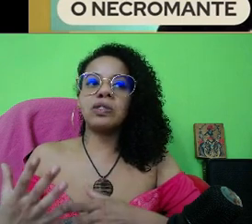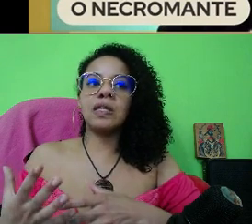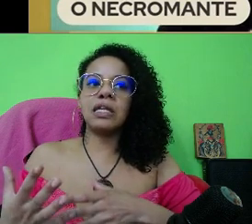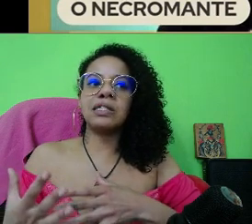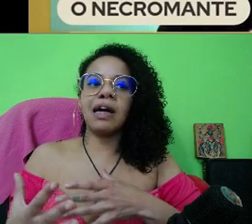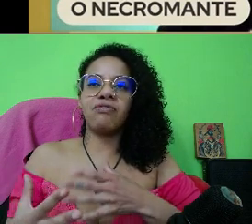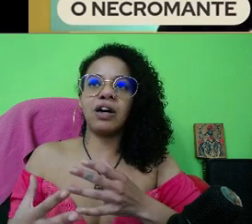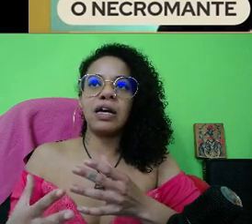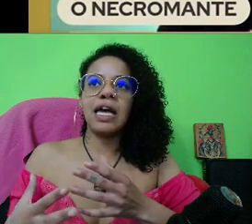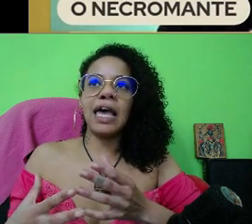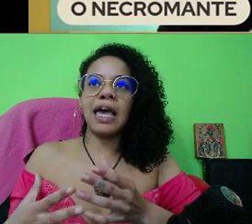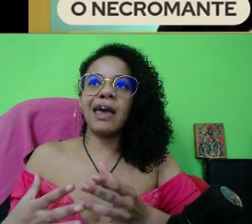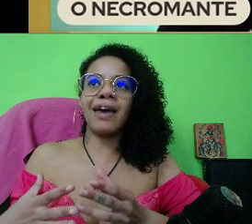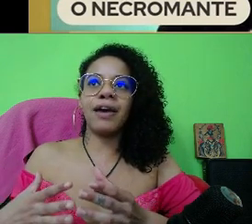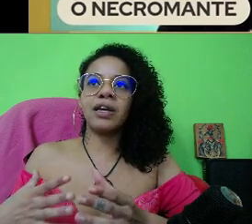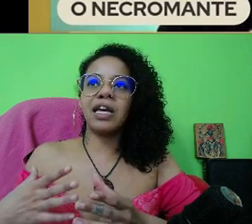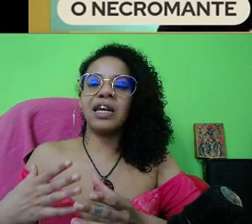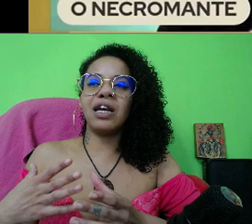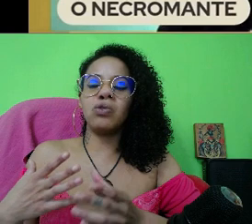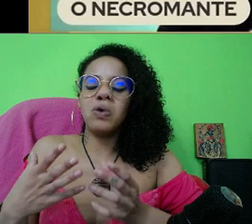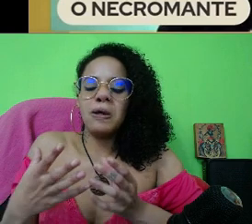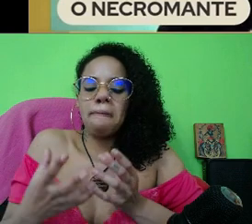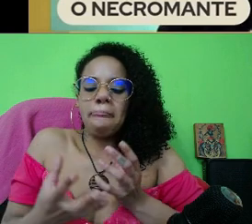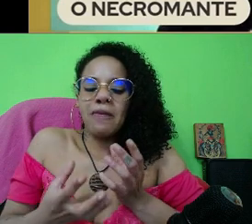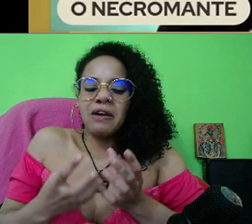eu vi que você estava querendo